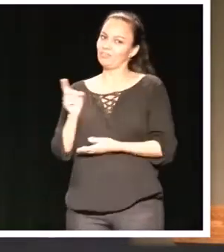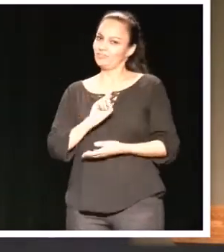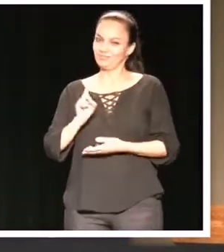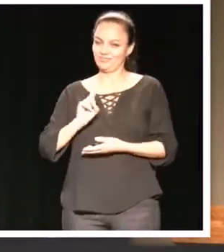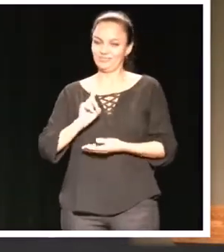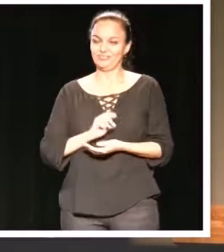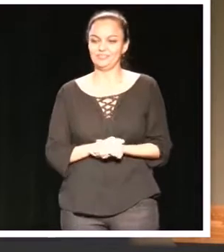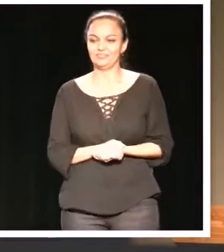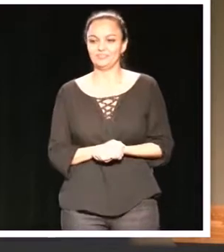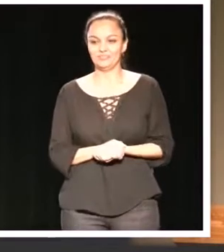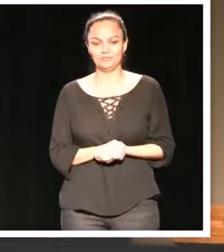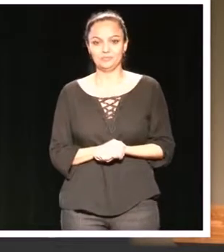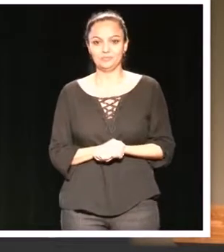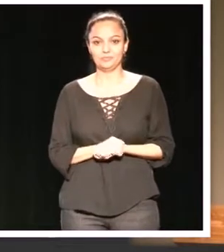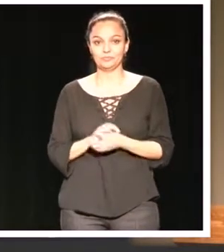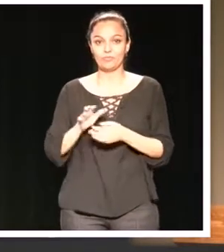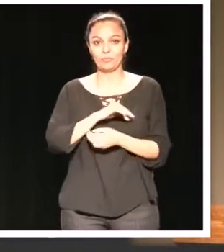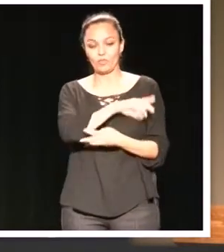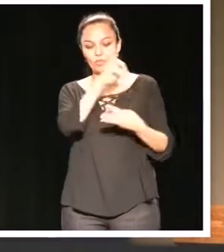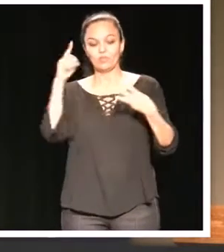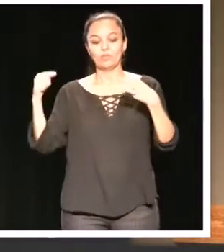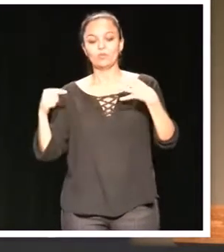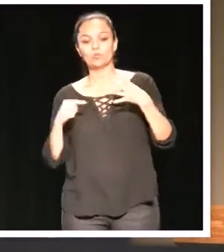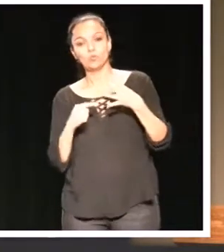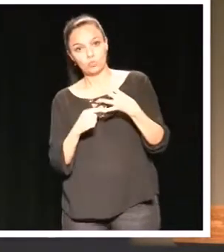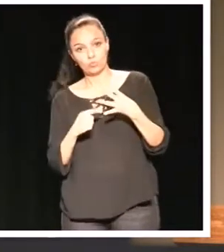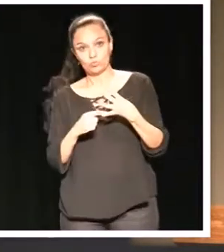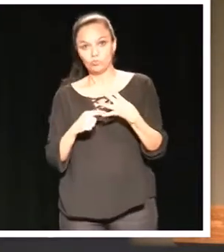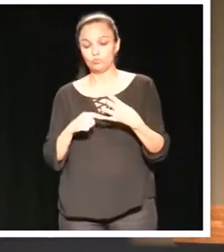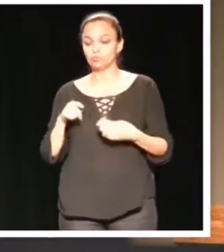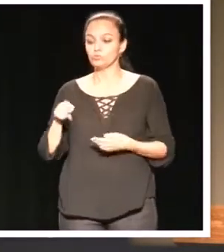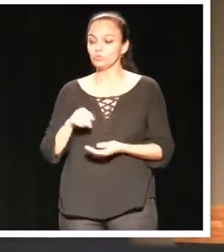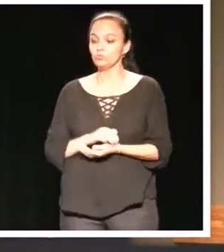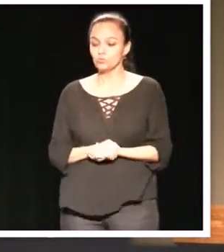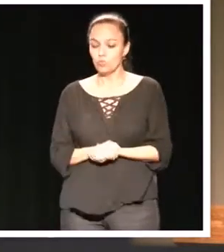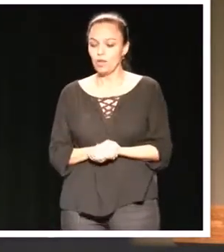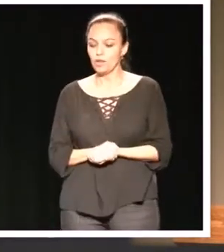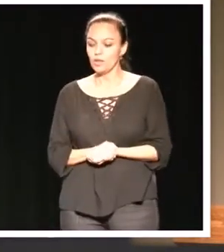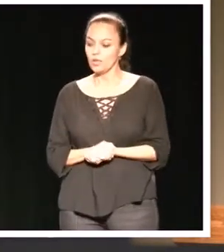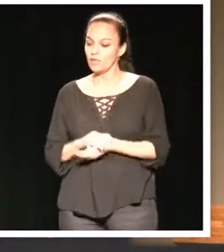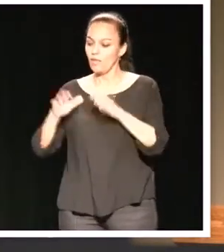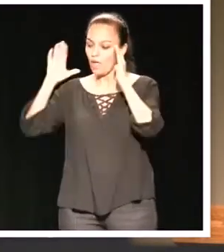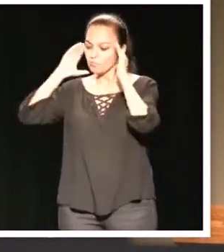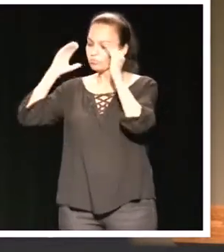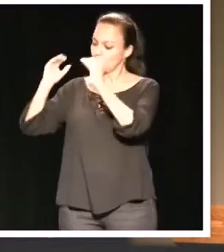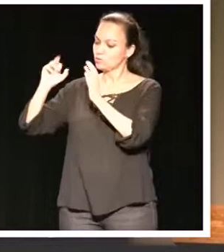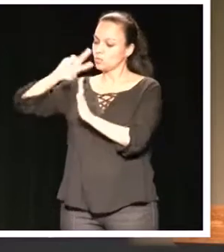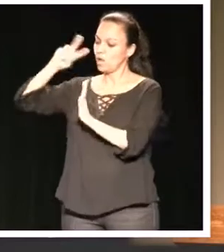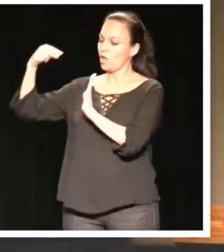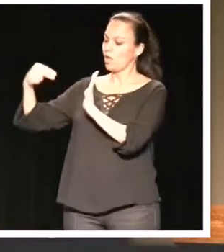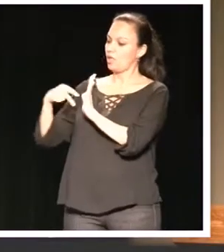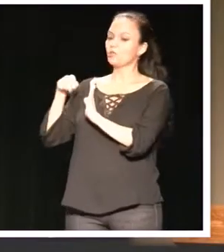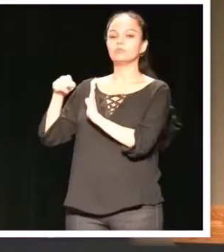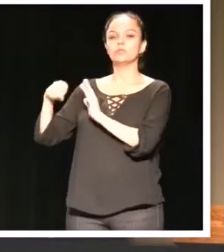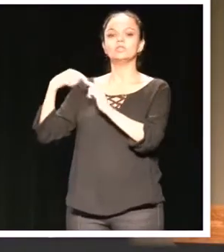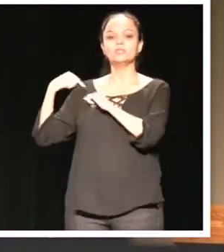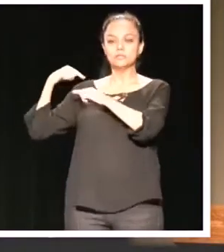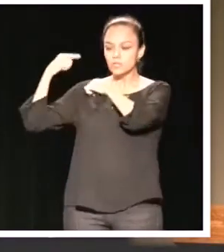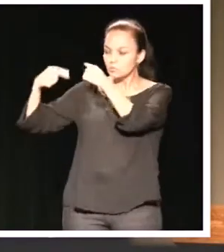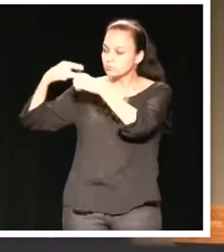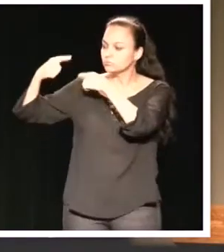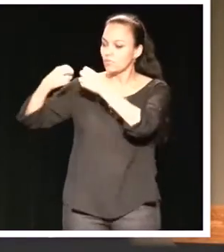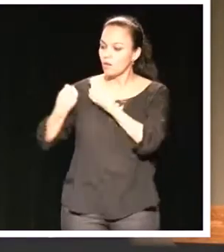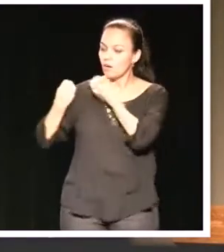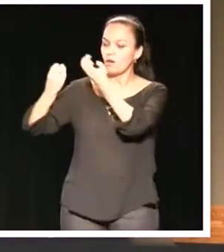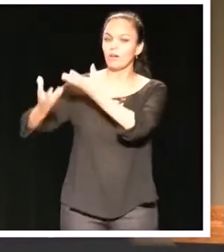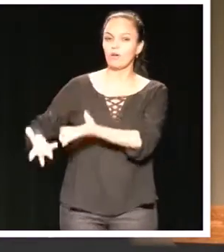E logo, finalmente, os formatos de reconhecimento da herança, que referem-se mais do que às pessoas surdas, referem-se